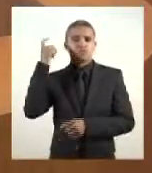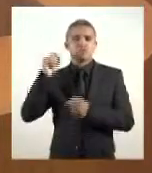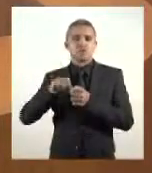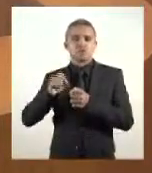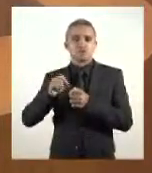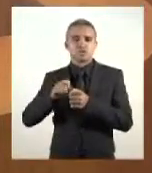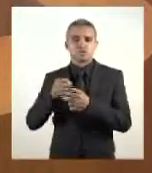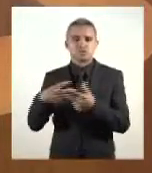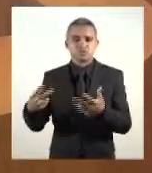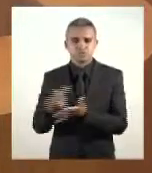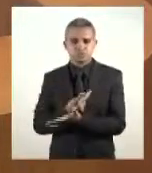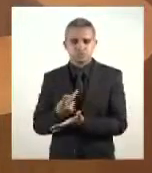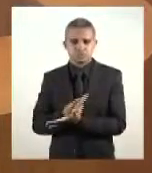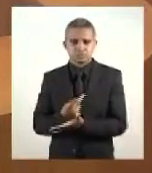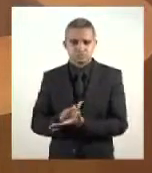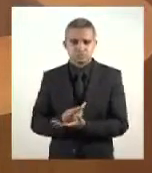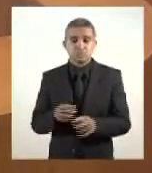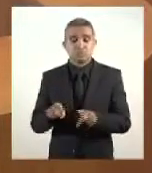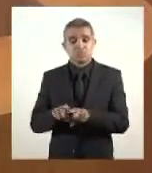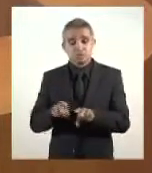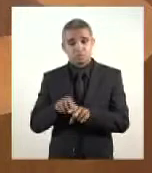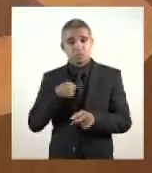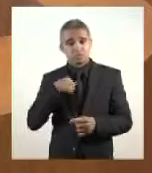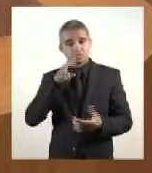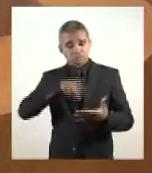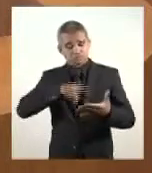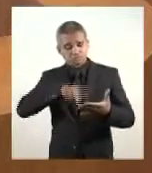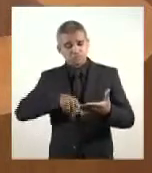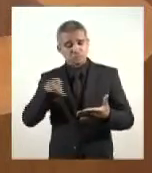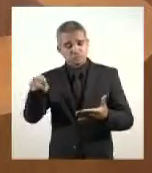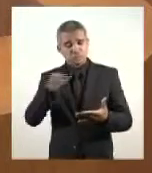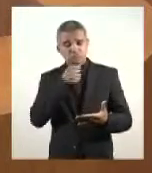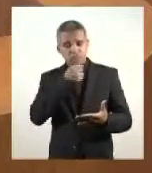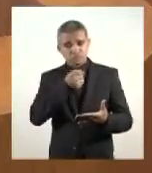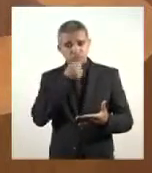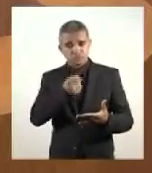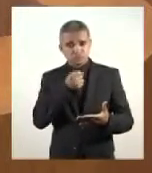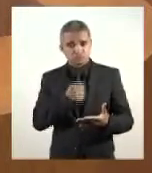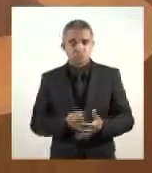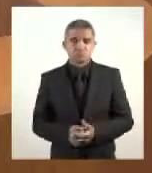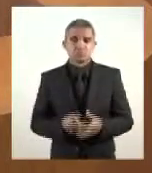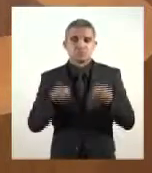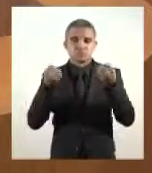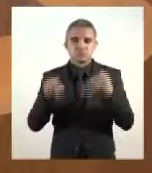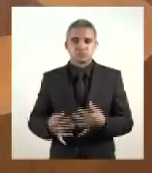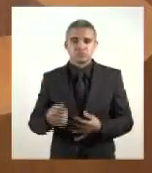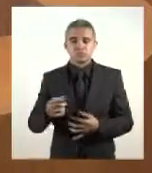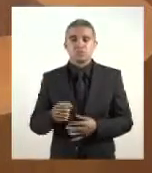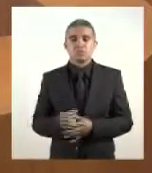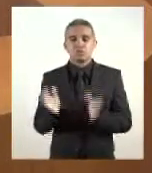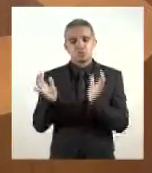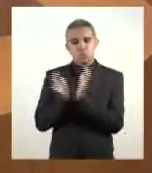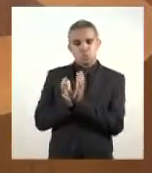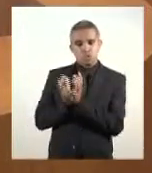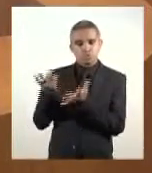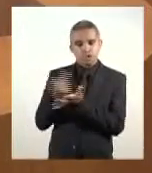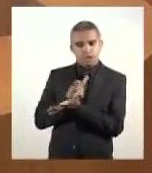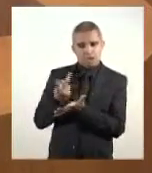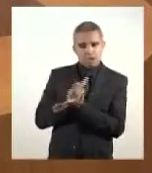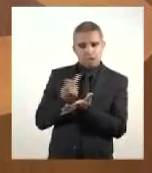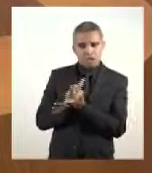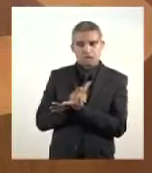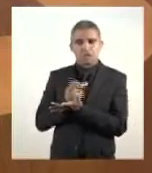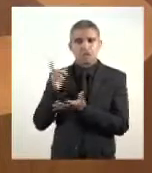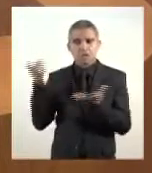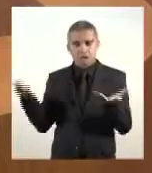portanto, inclusive, li uma entrevista de Vossa Excelência, que Vossa Excelência diz o seguinte: não é porque o nosso grupo errou que o atual vai ter que errar. Já